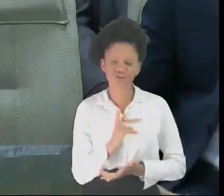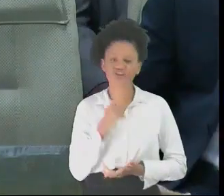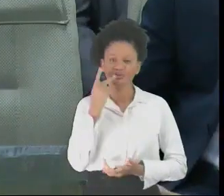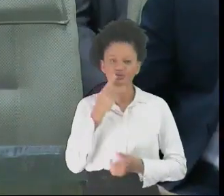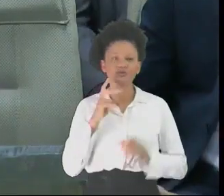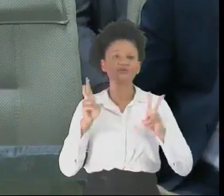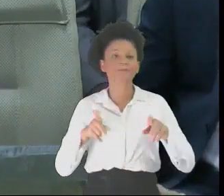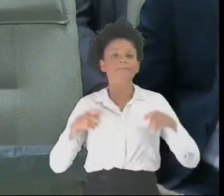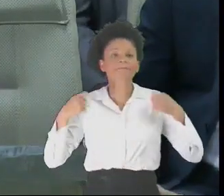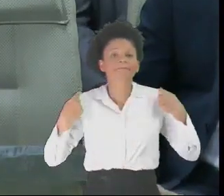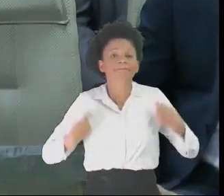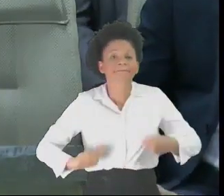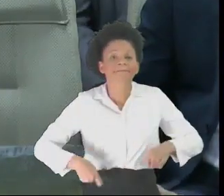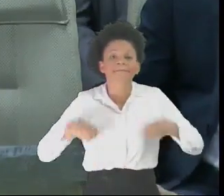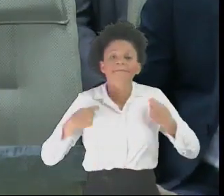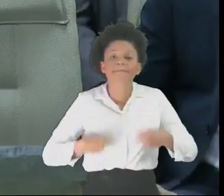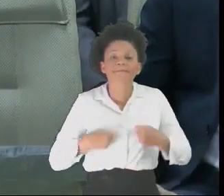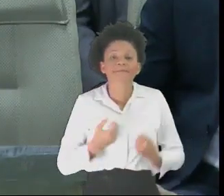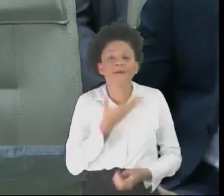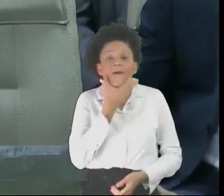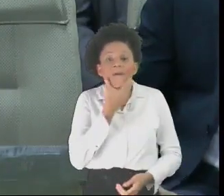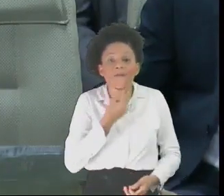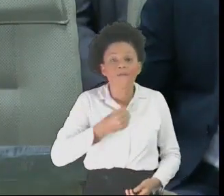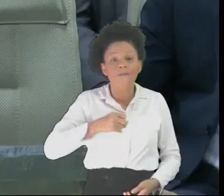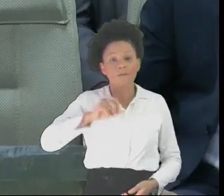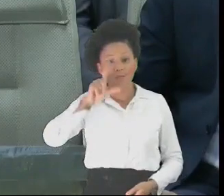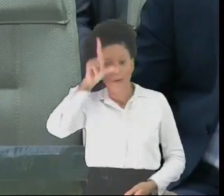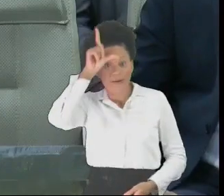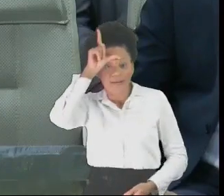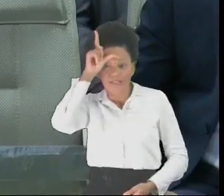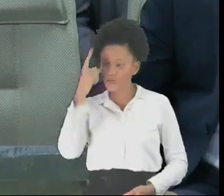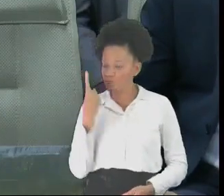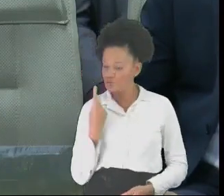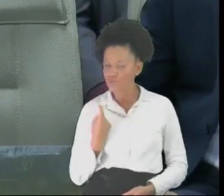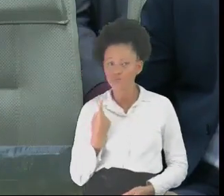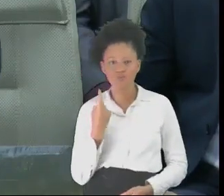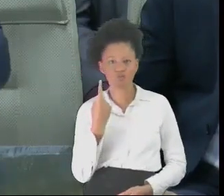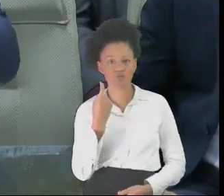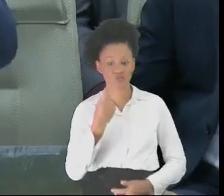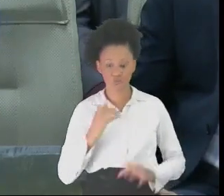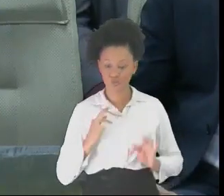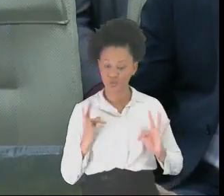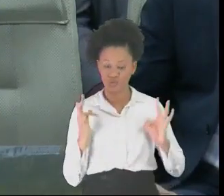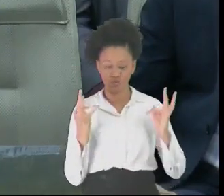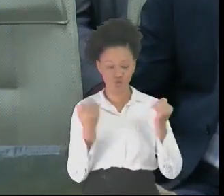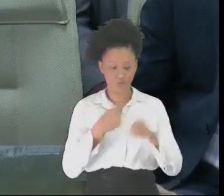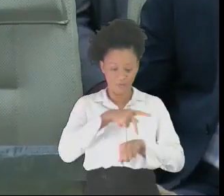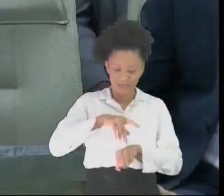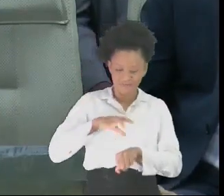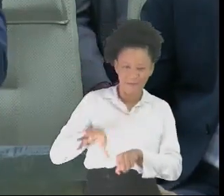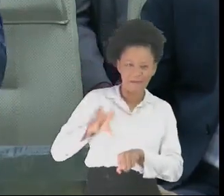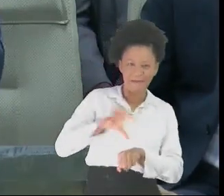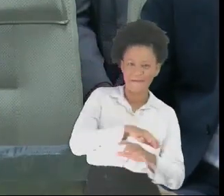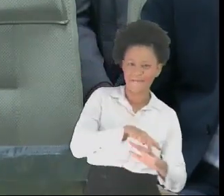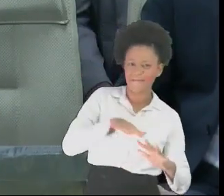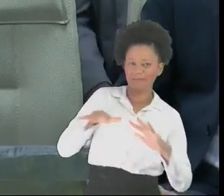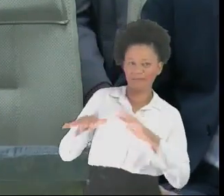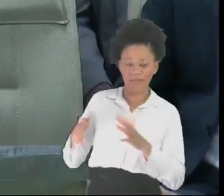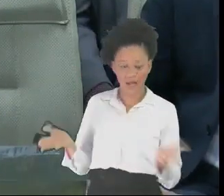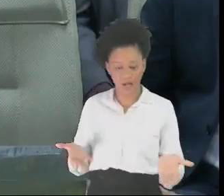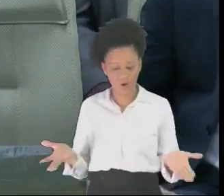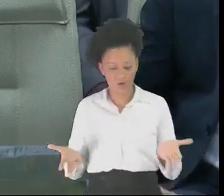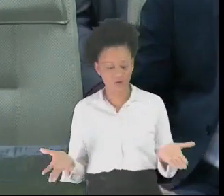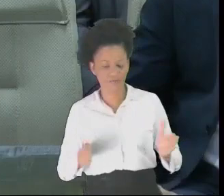que precisa-se de um homem a que todos os governos se submetam. Por exemplo, agora na